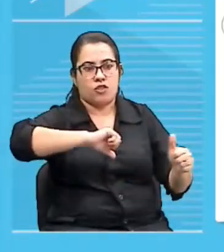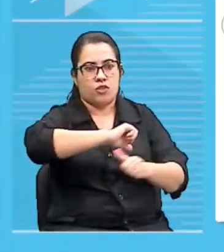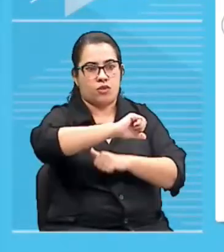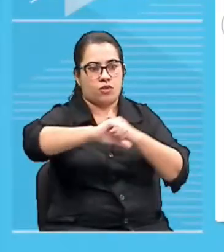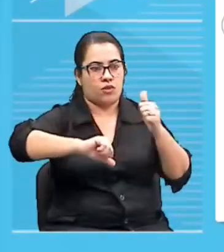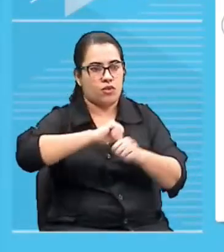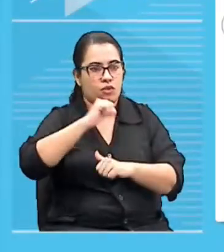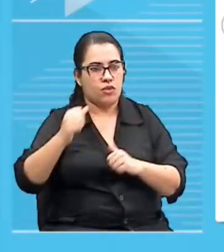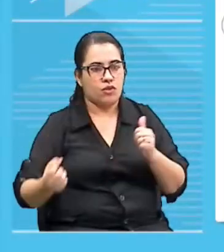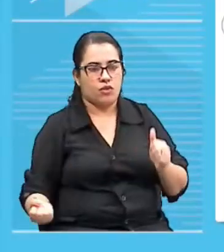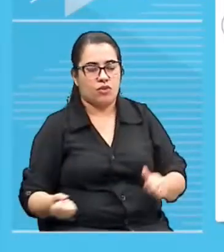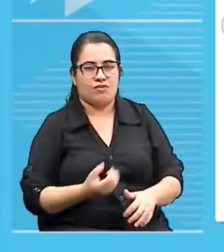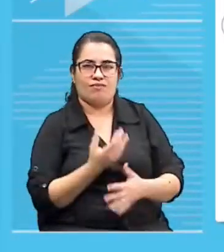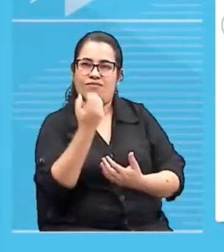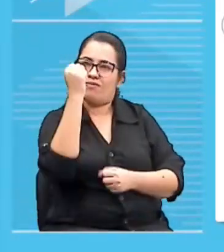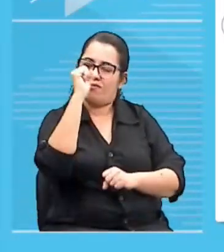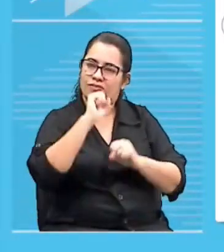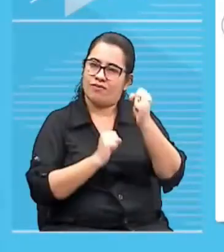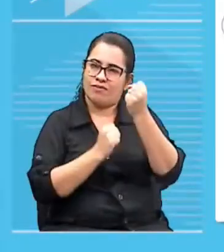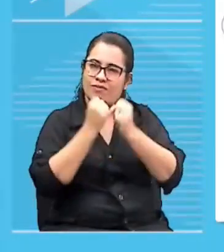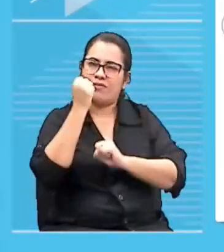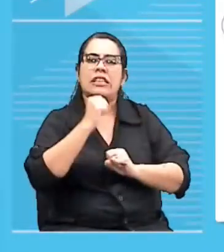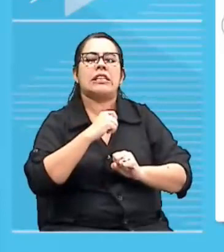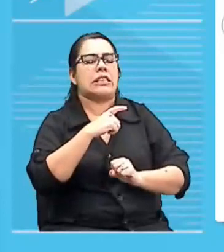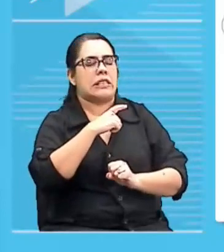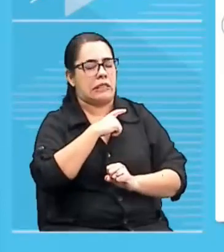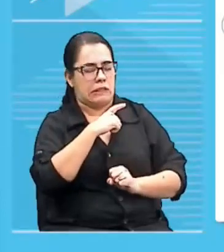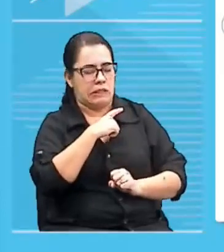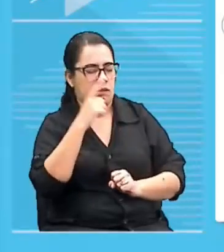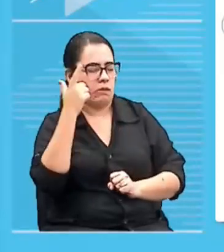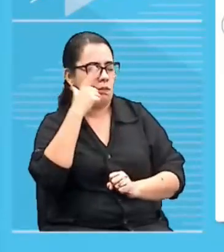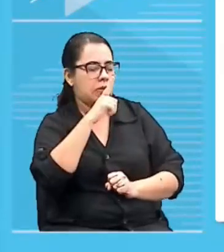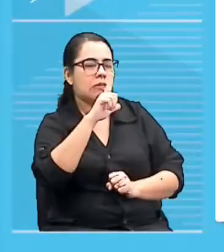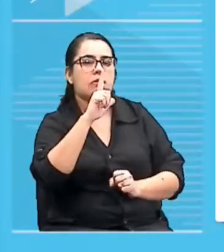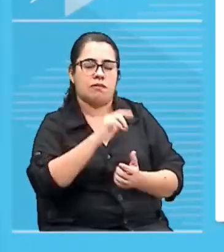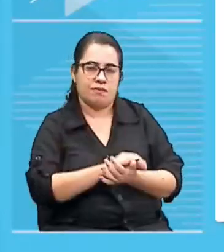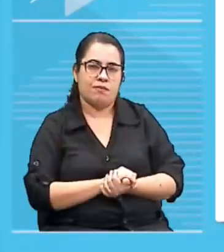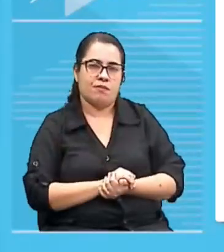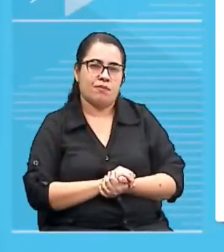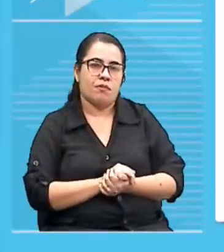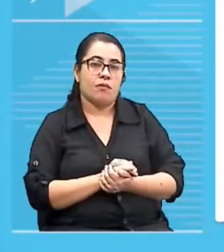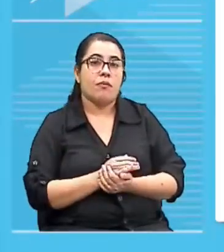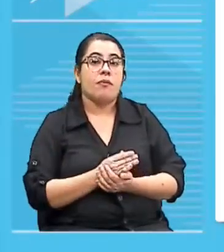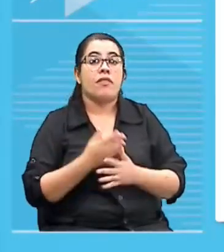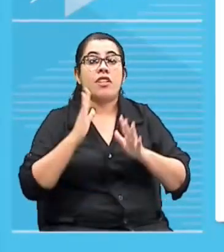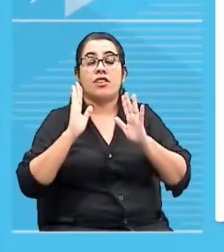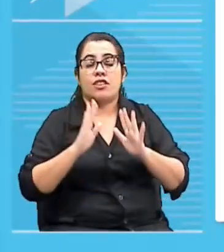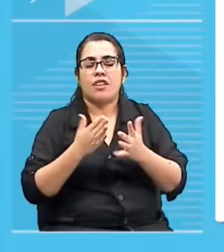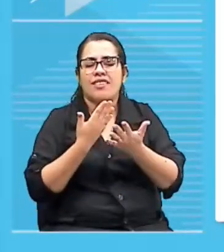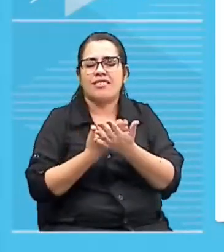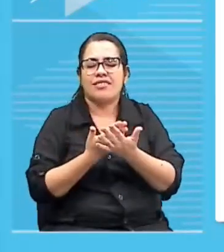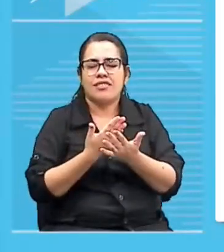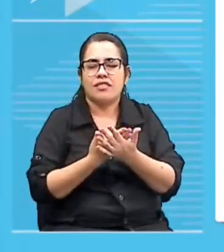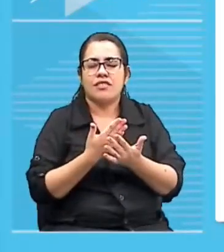porque existem pilares para a Revolução Industrial acontecer. Um estudo realizado em